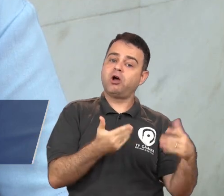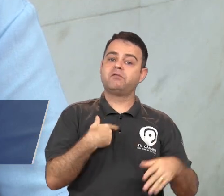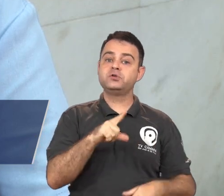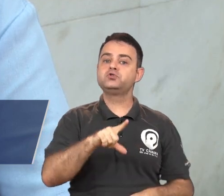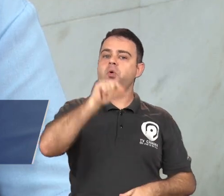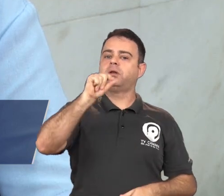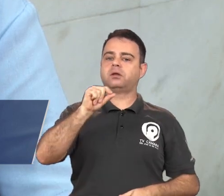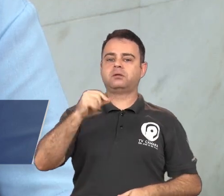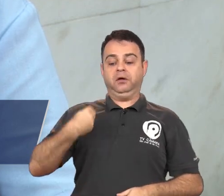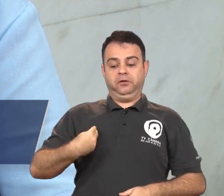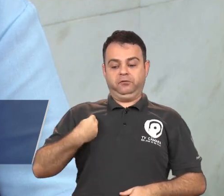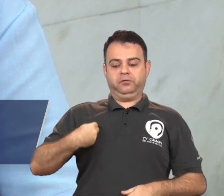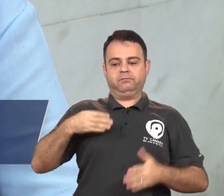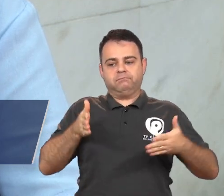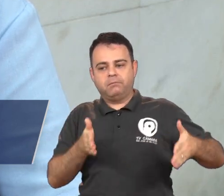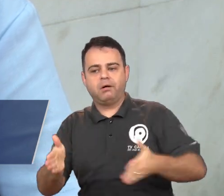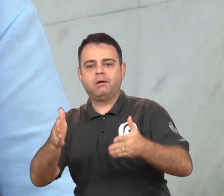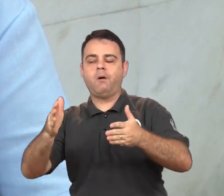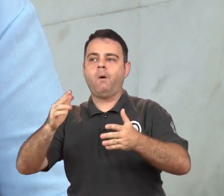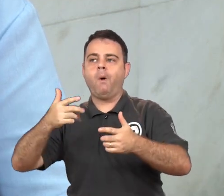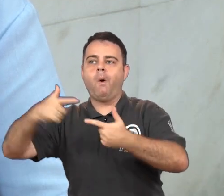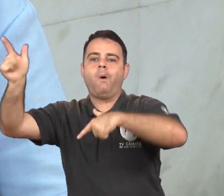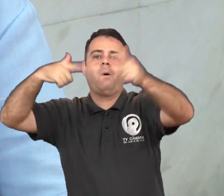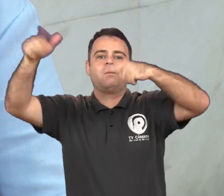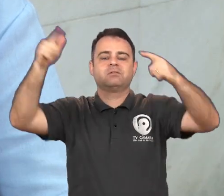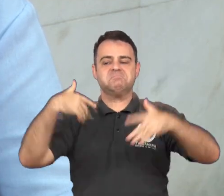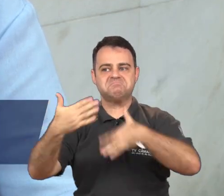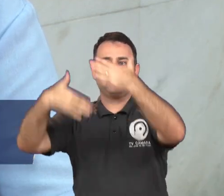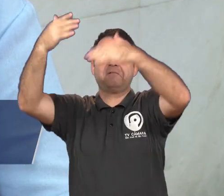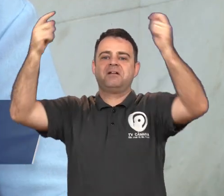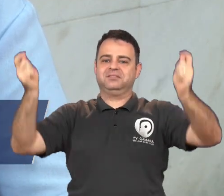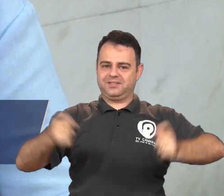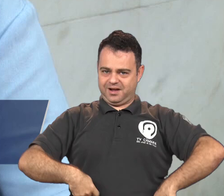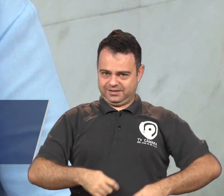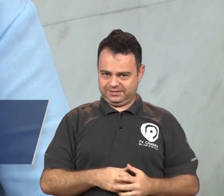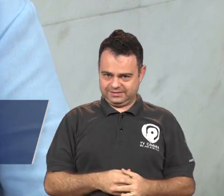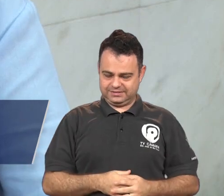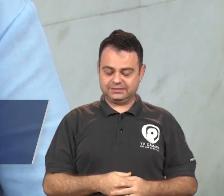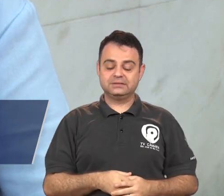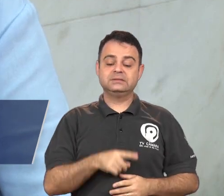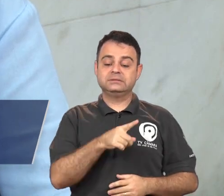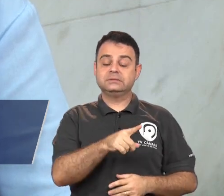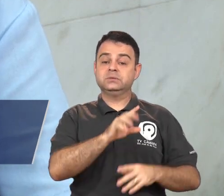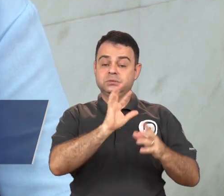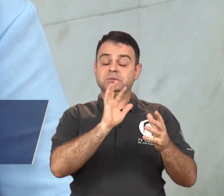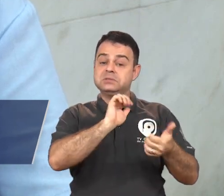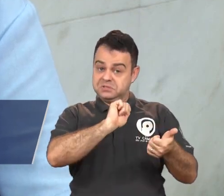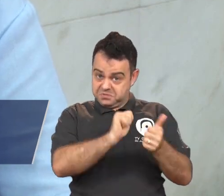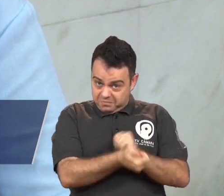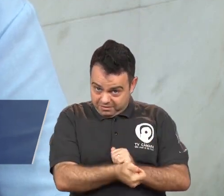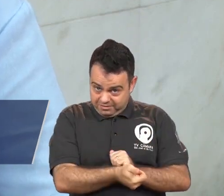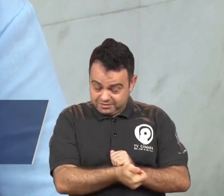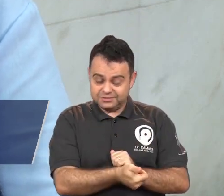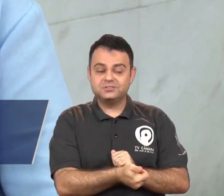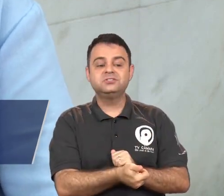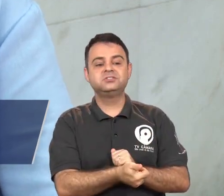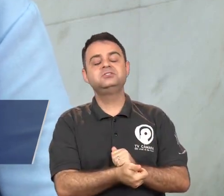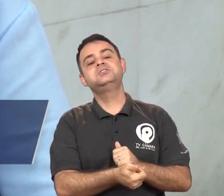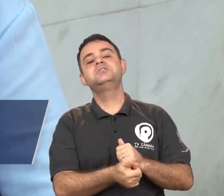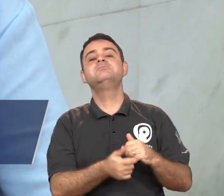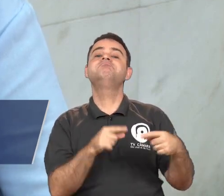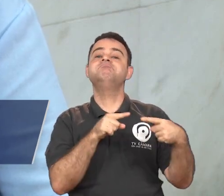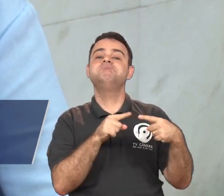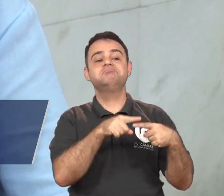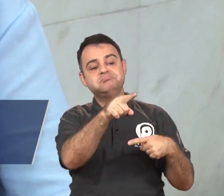vida diferenciada. Diferente. É isso. E junto com o esporte veio o projeto. E de lá para